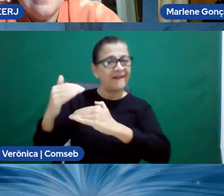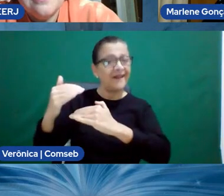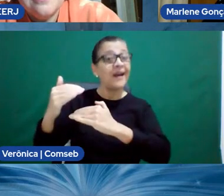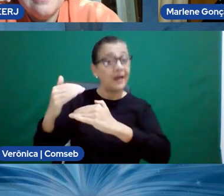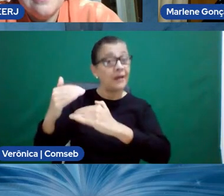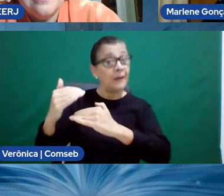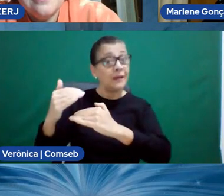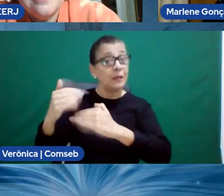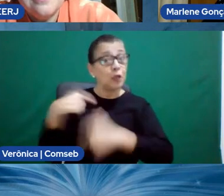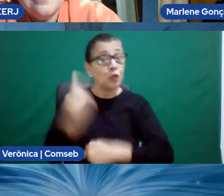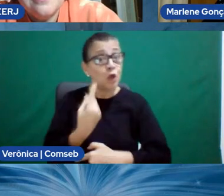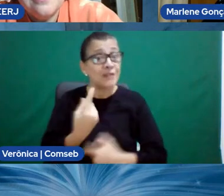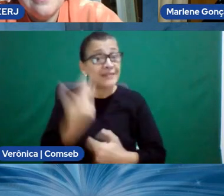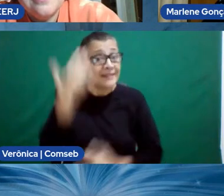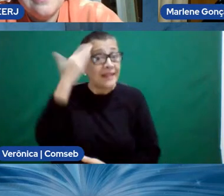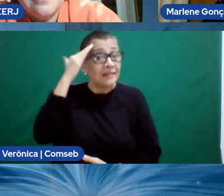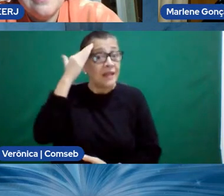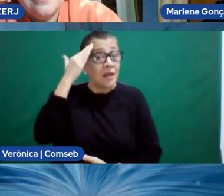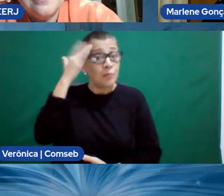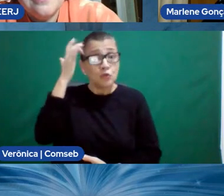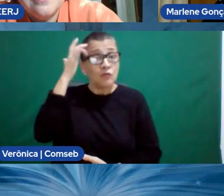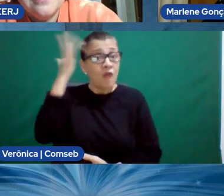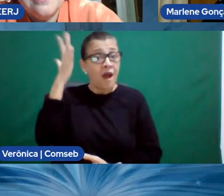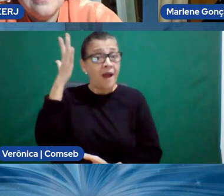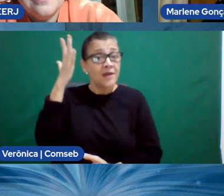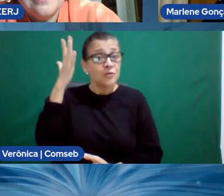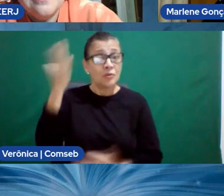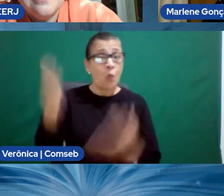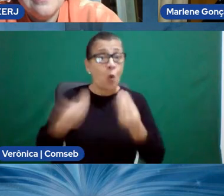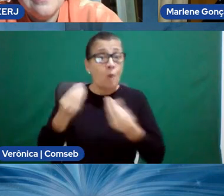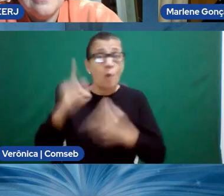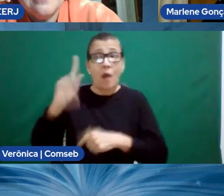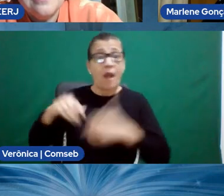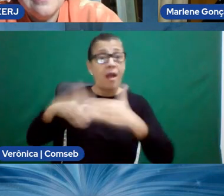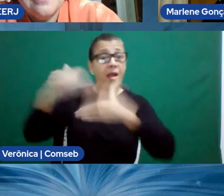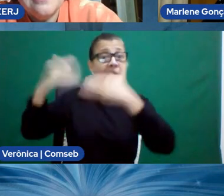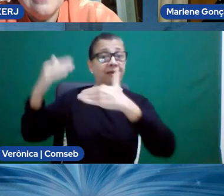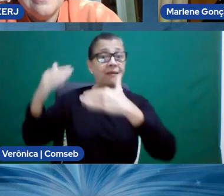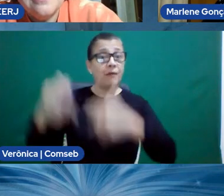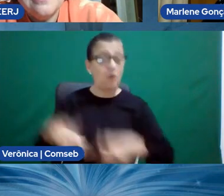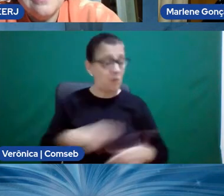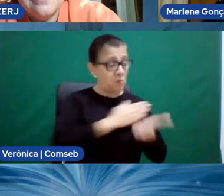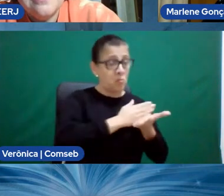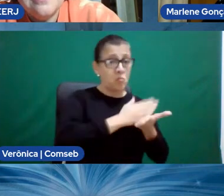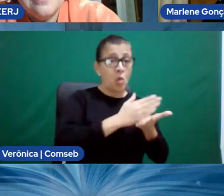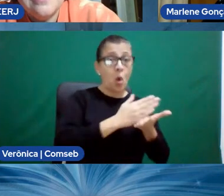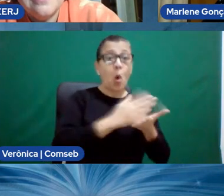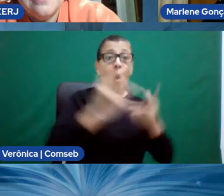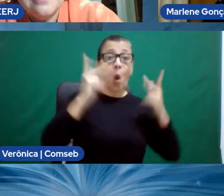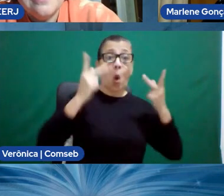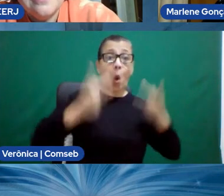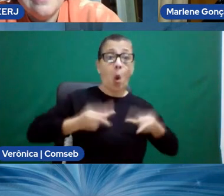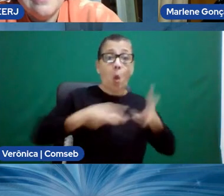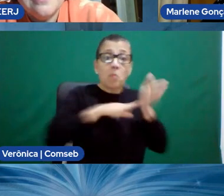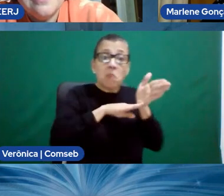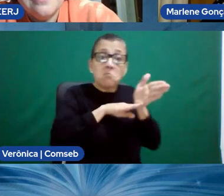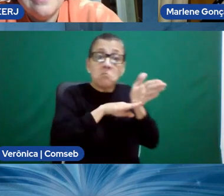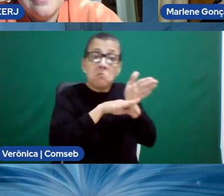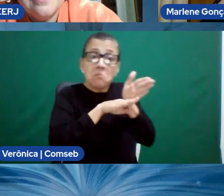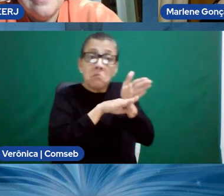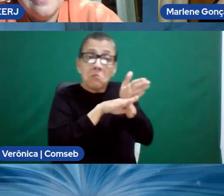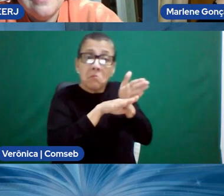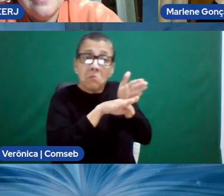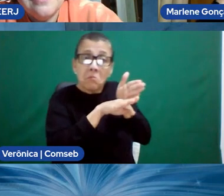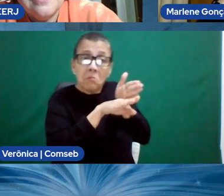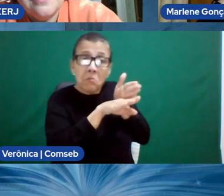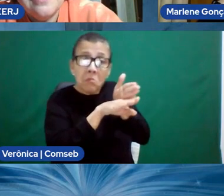aceitamos facilmente todo esse processo evolutivo. E no homem primitivo, chegou um ponto, nós vimos que eles estavam disseminados por todo o